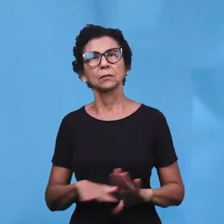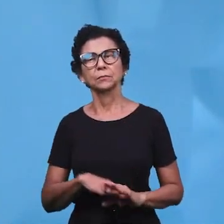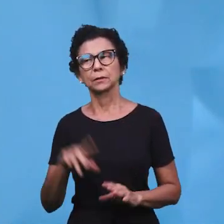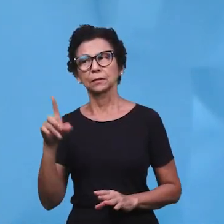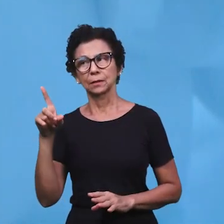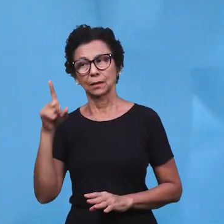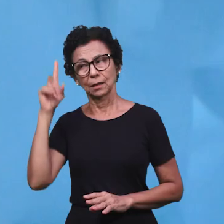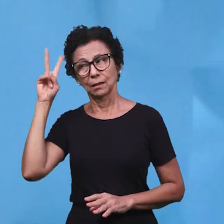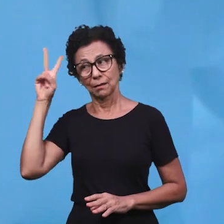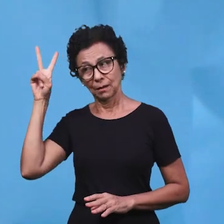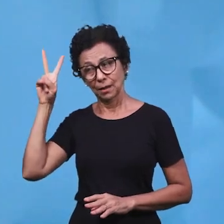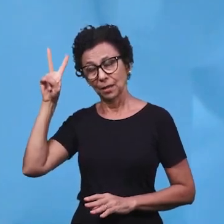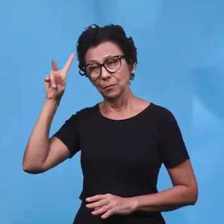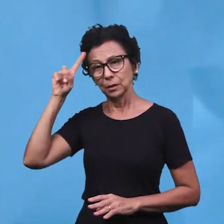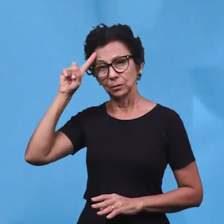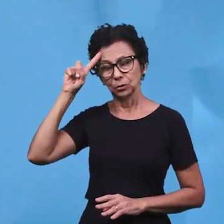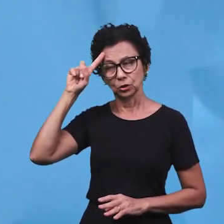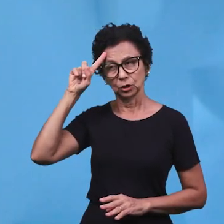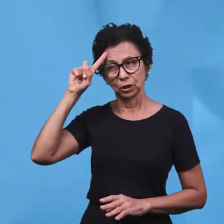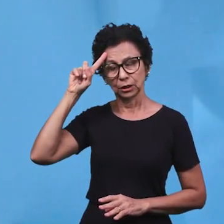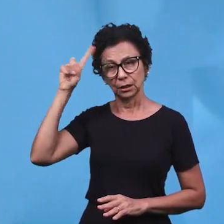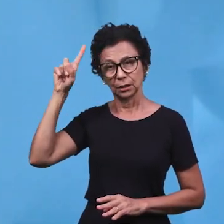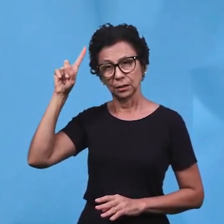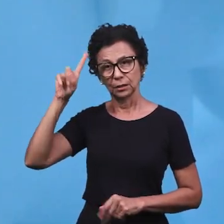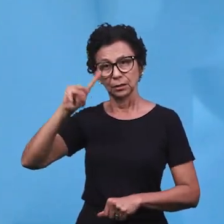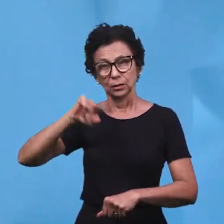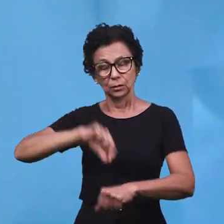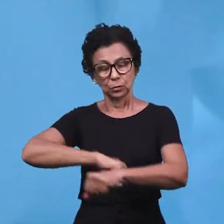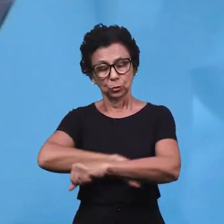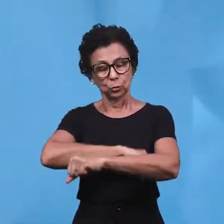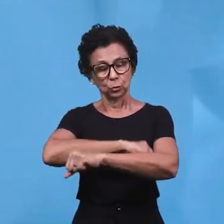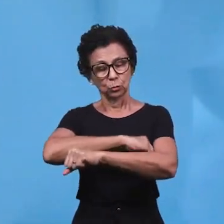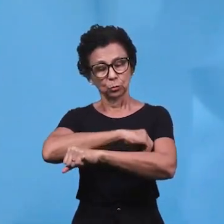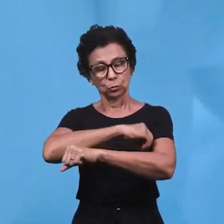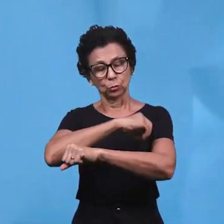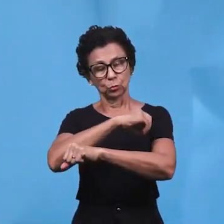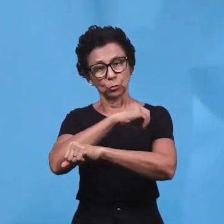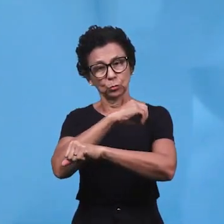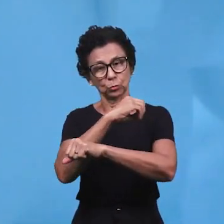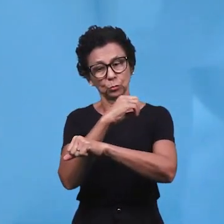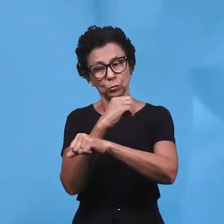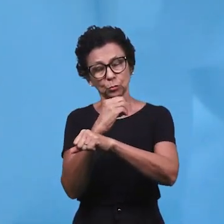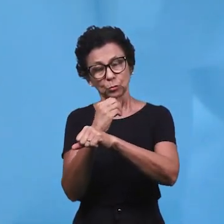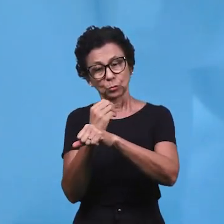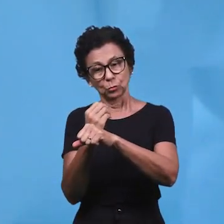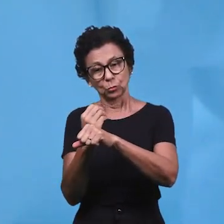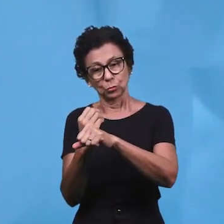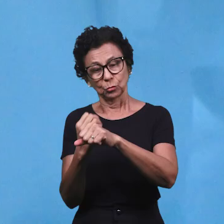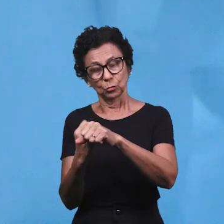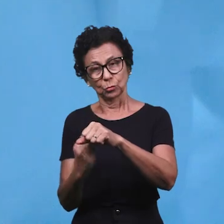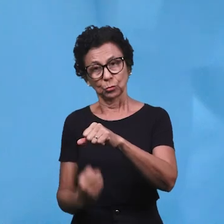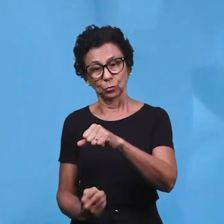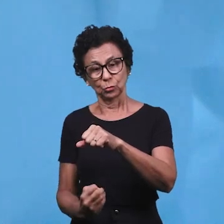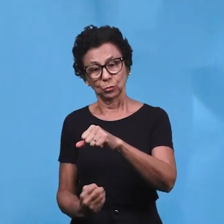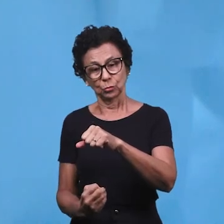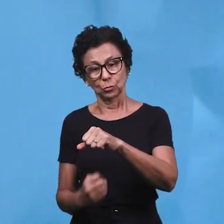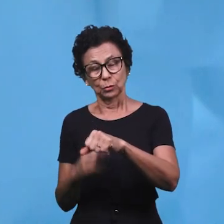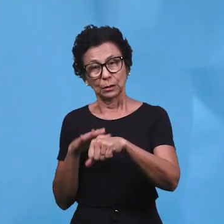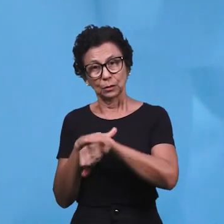ritmo circadiano, né? Sim. Está se ligando ao dia com a noite. E aí ele já está produzindo o hormônio, naturalmente. Se